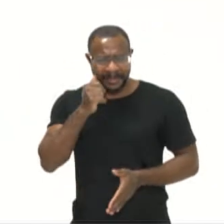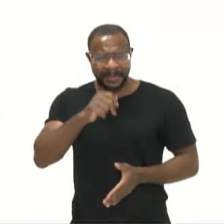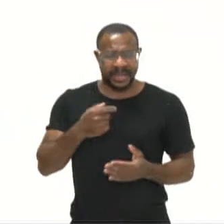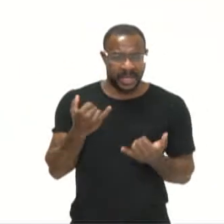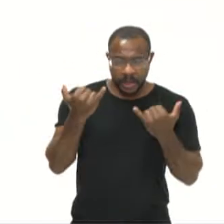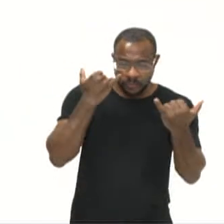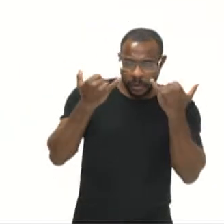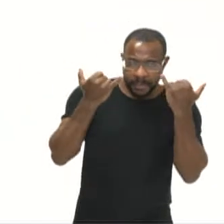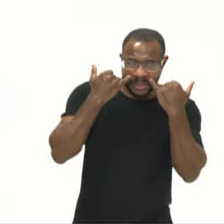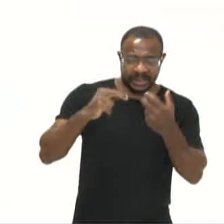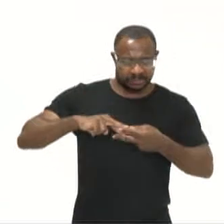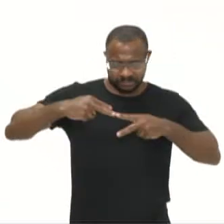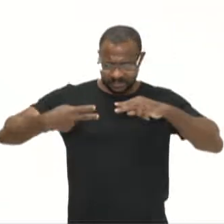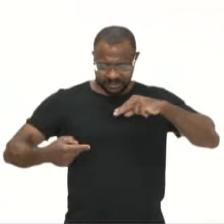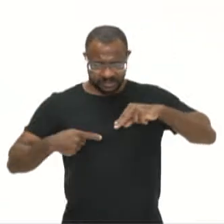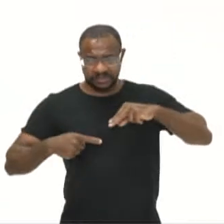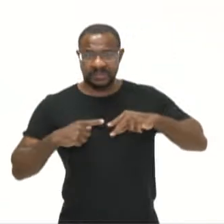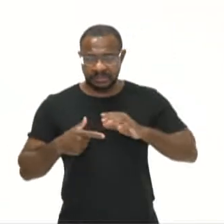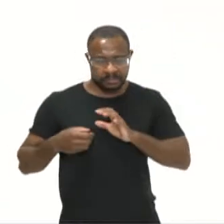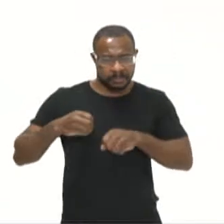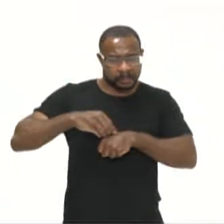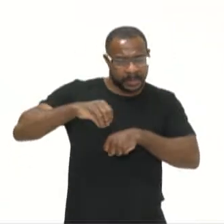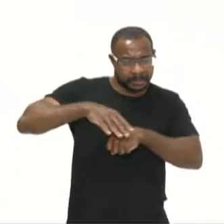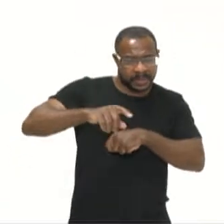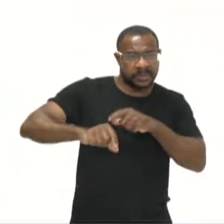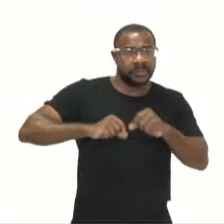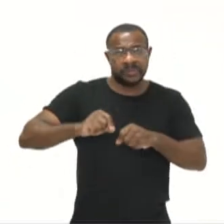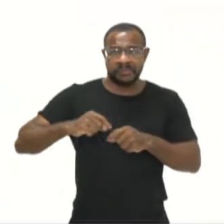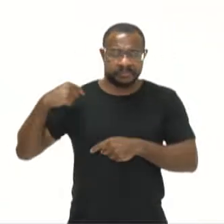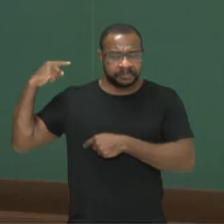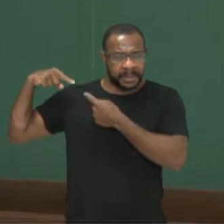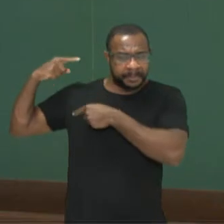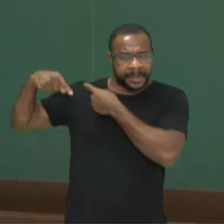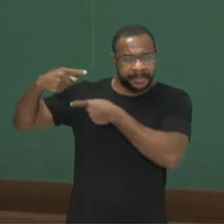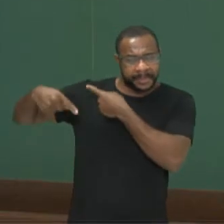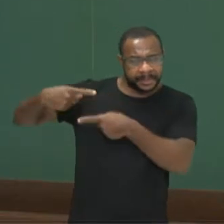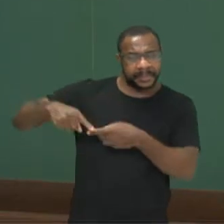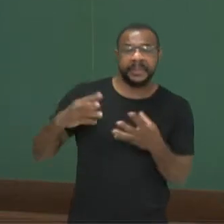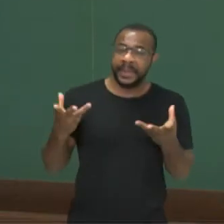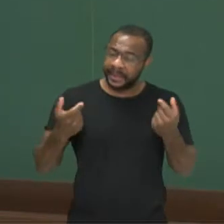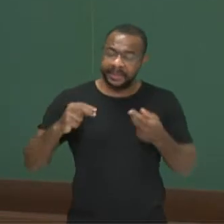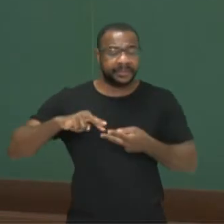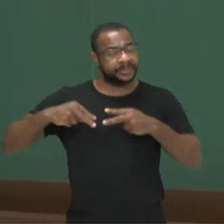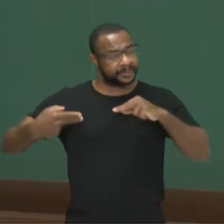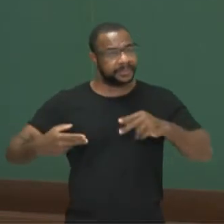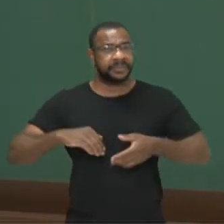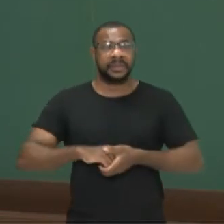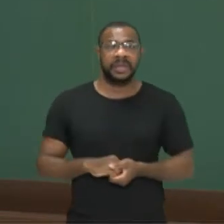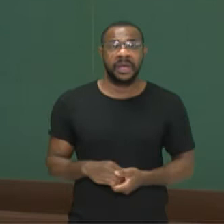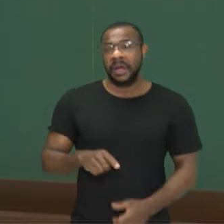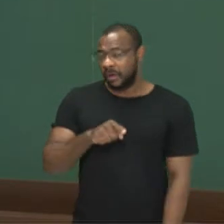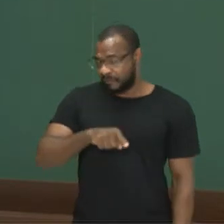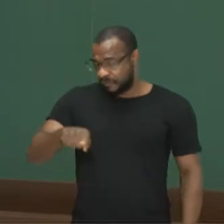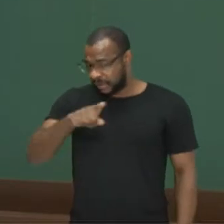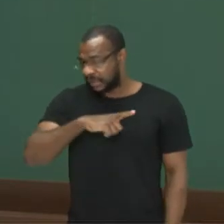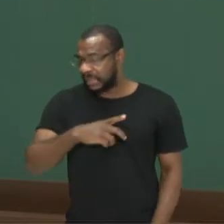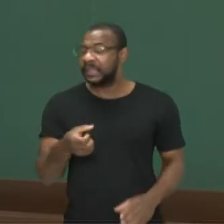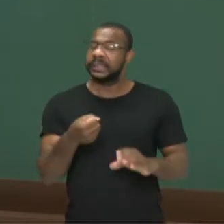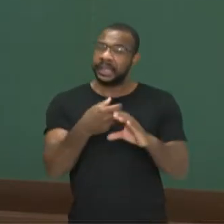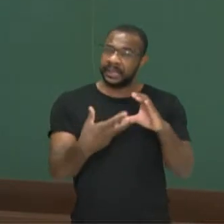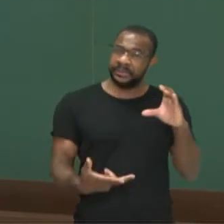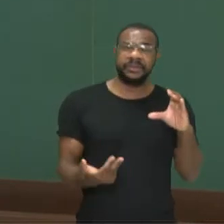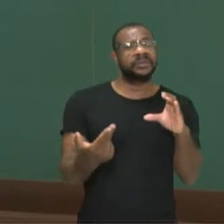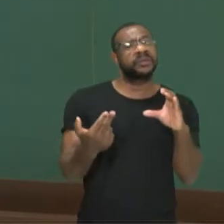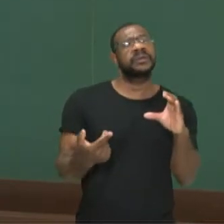informações codificadas que são transmitidas à descendência. Isso é herança genética. Você tem características